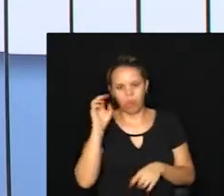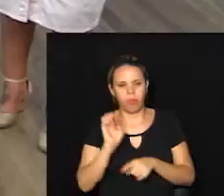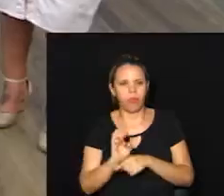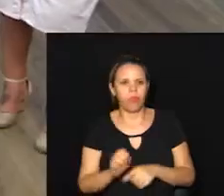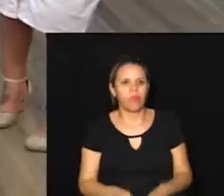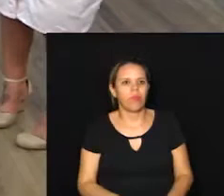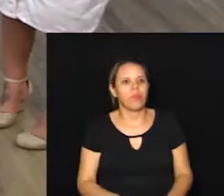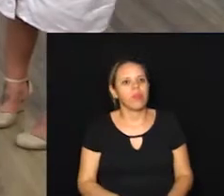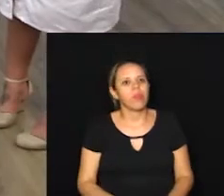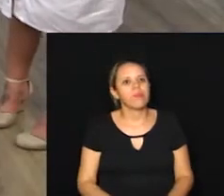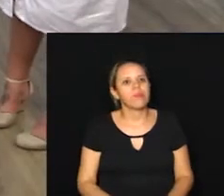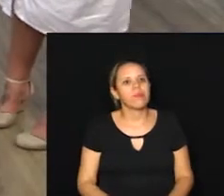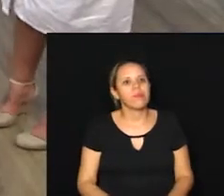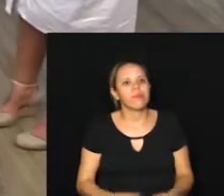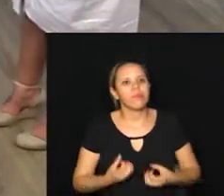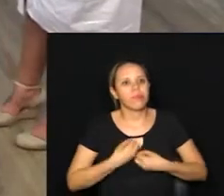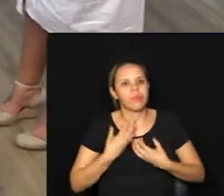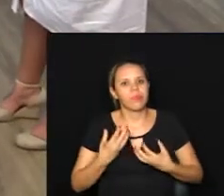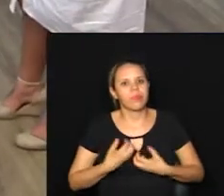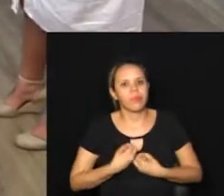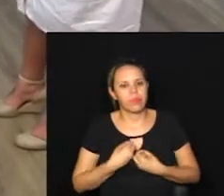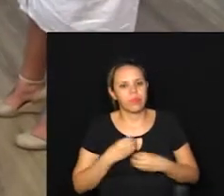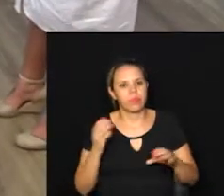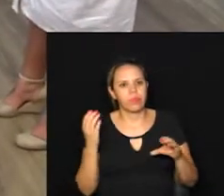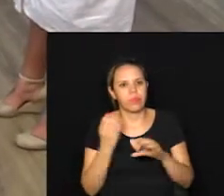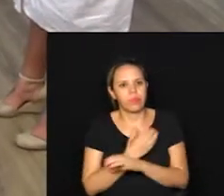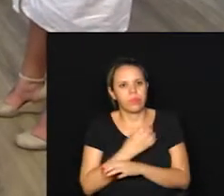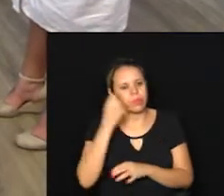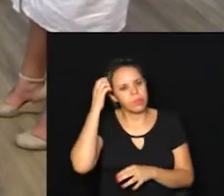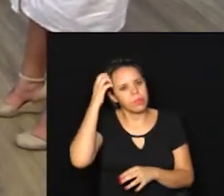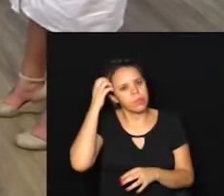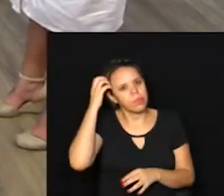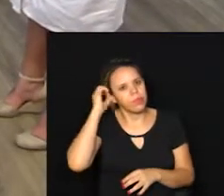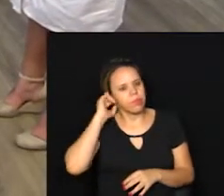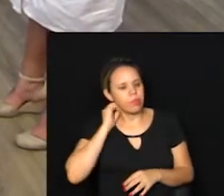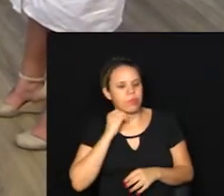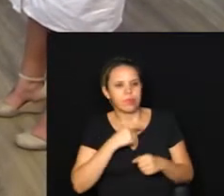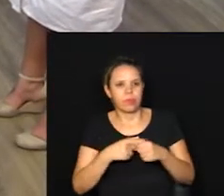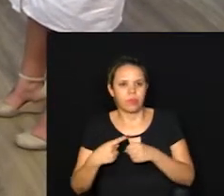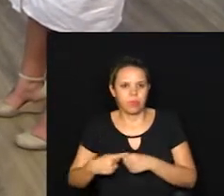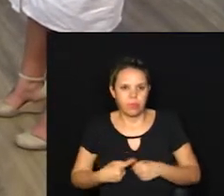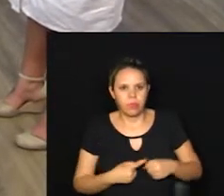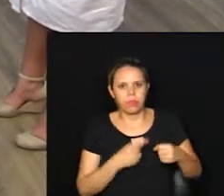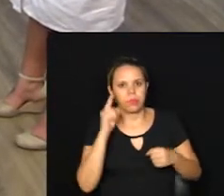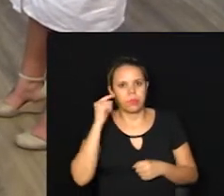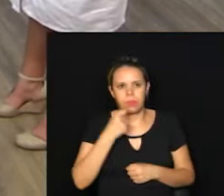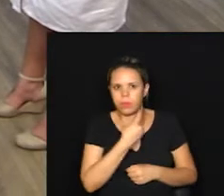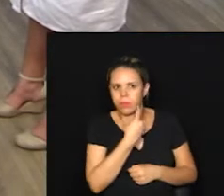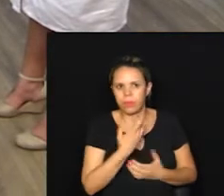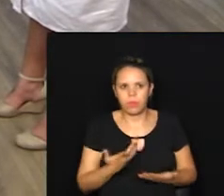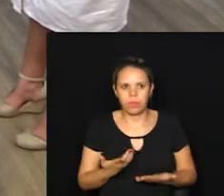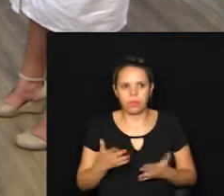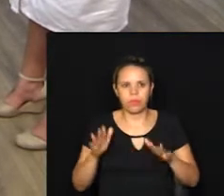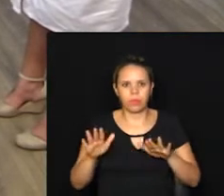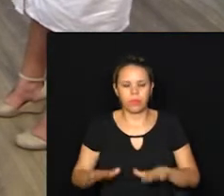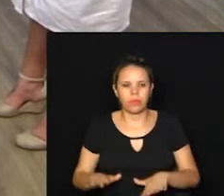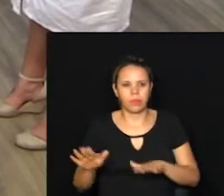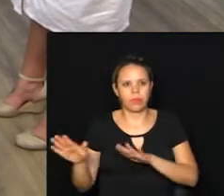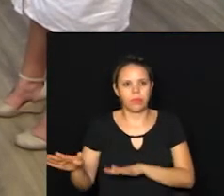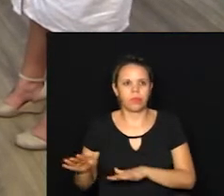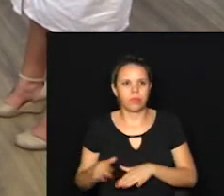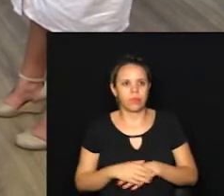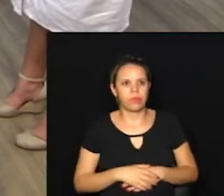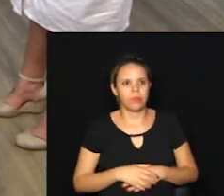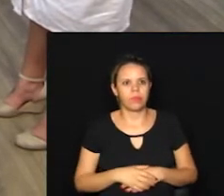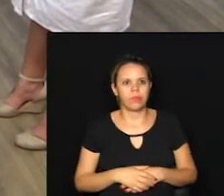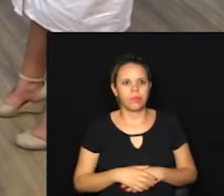estadual. Informações completas, notícias da metrópole com a Mina Abreu. Peço que você permaneça aqui nos